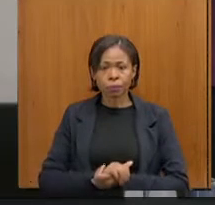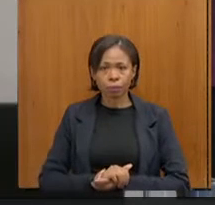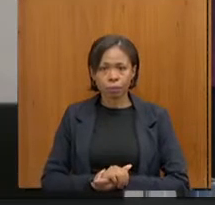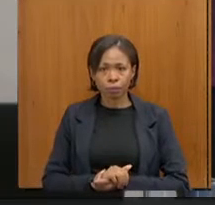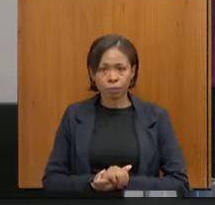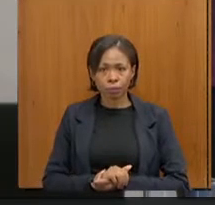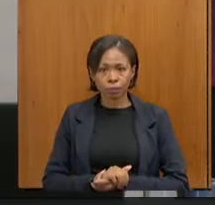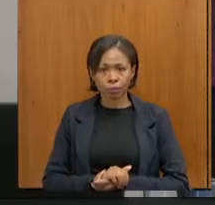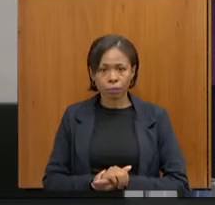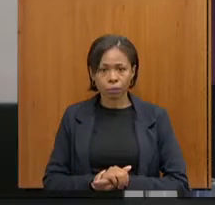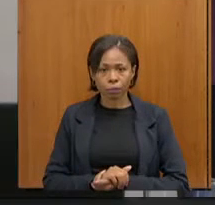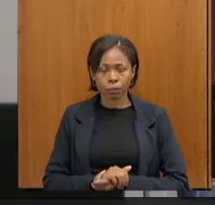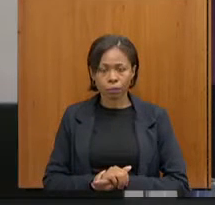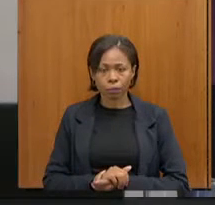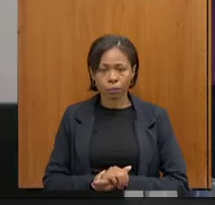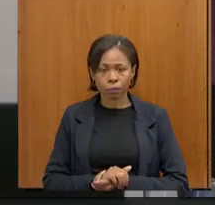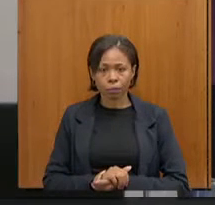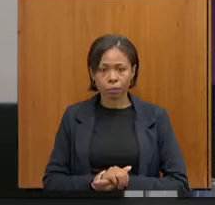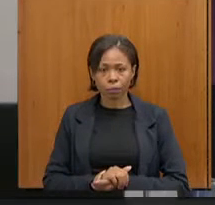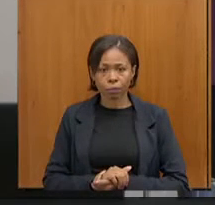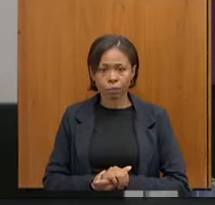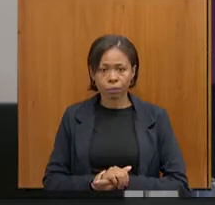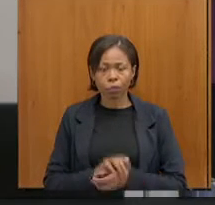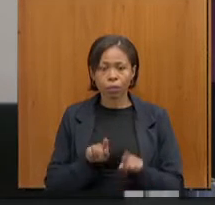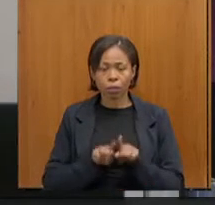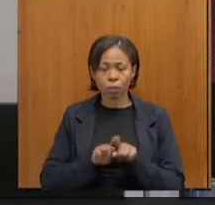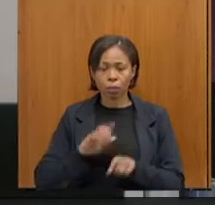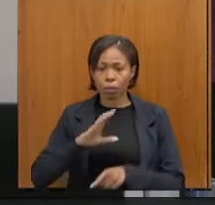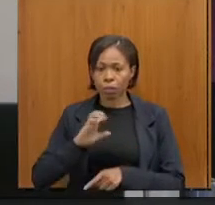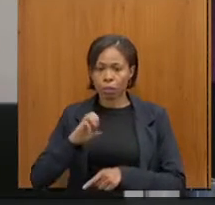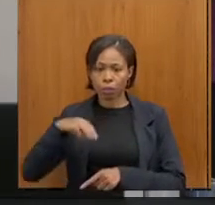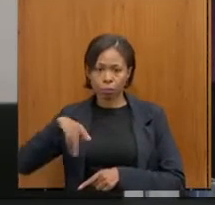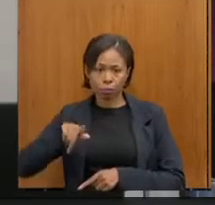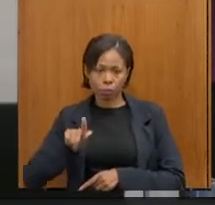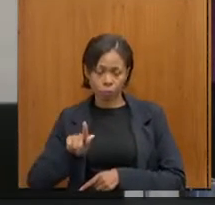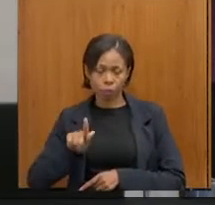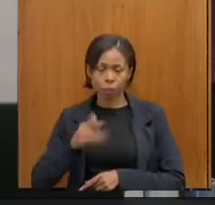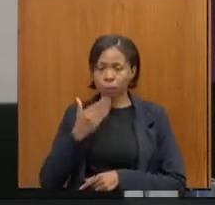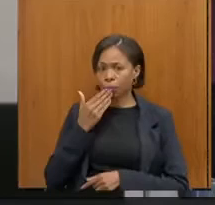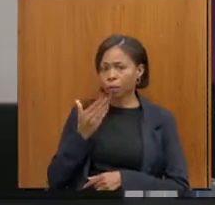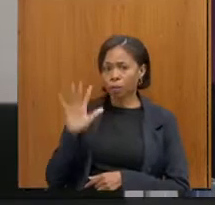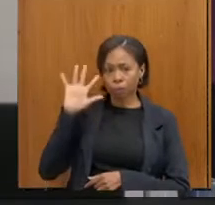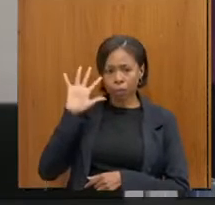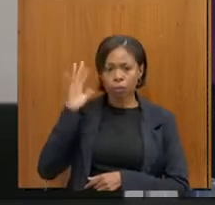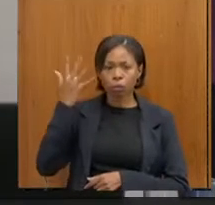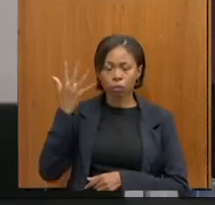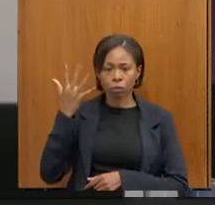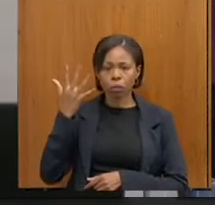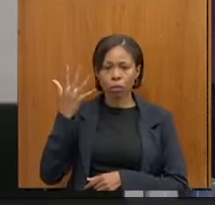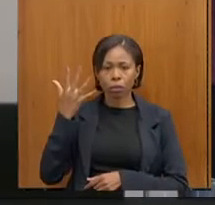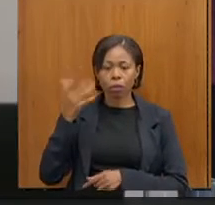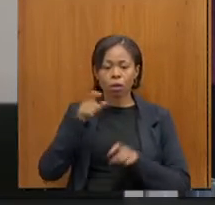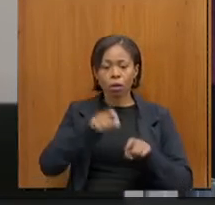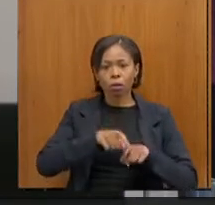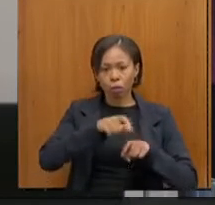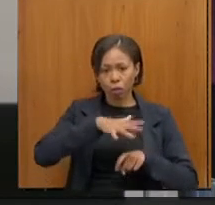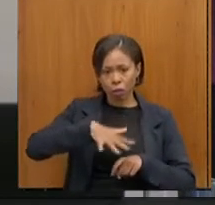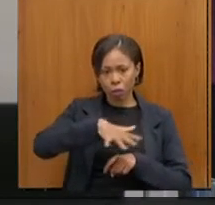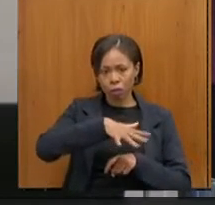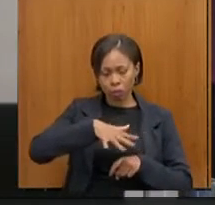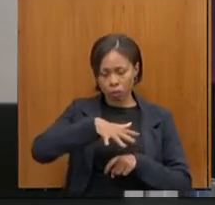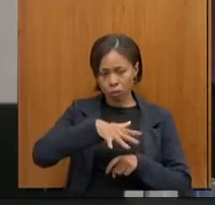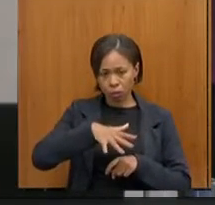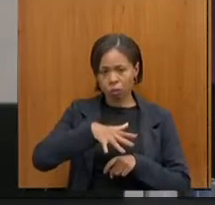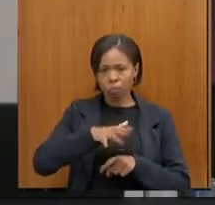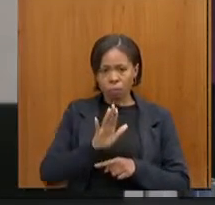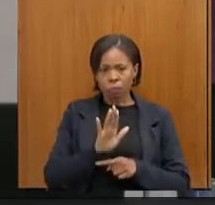a real companhia energética de Minas Gerais amigo pedido de providências para eletrificação rural de comunidades rurais